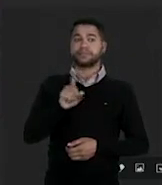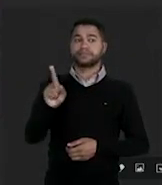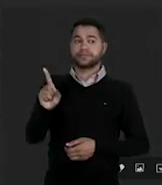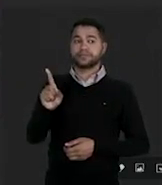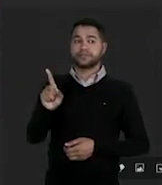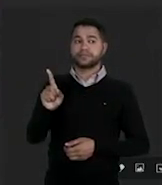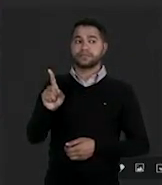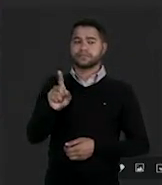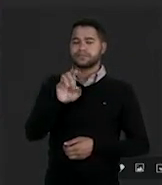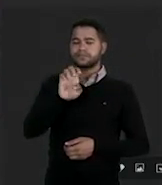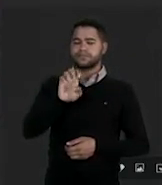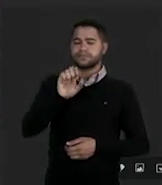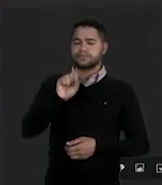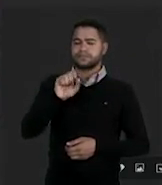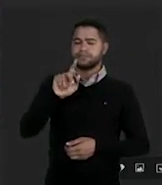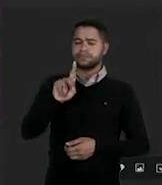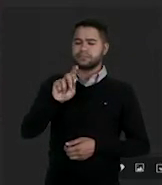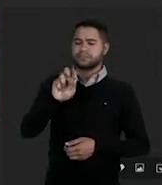o